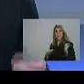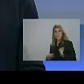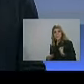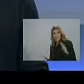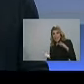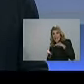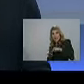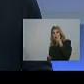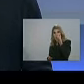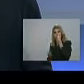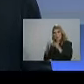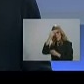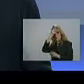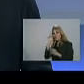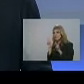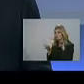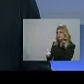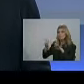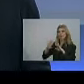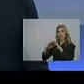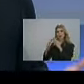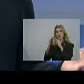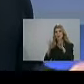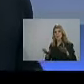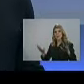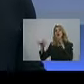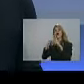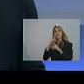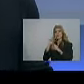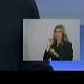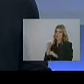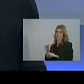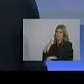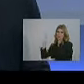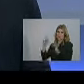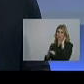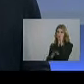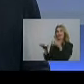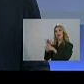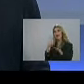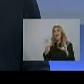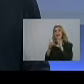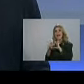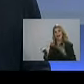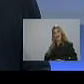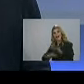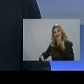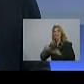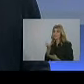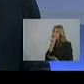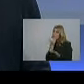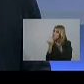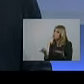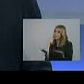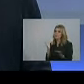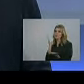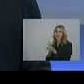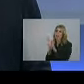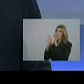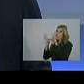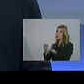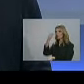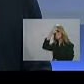nas comunidades ela é fundamental. E a educação ambiental ela vem dessa relação. Programas que, infelizmente, acabaram, mas que a